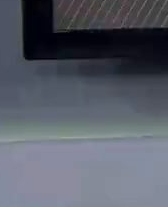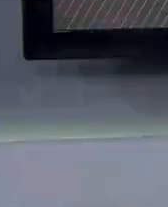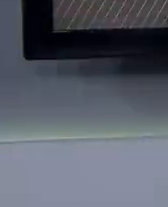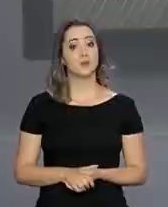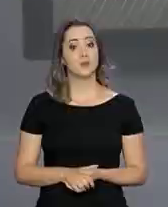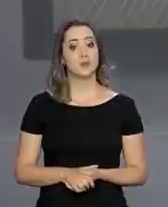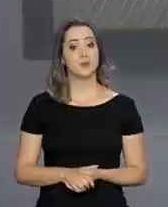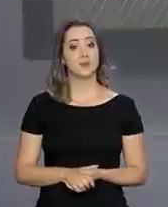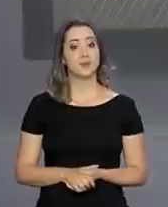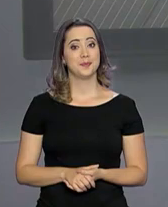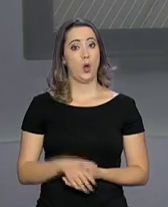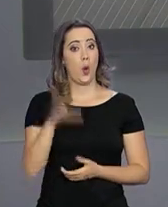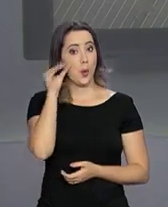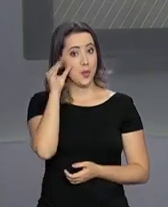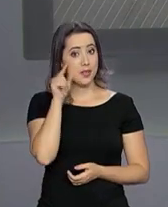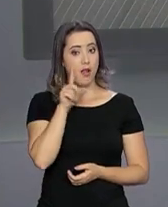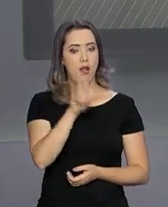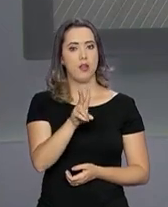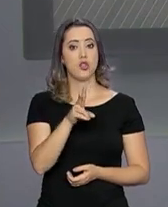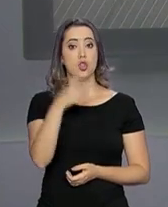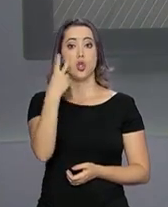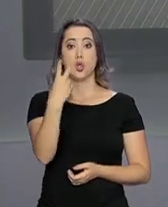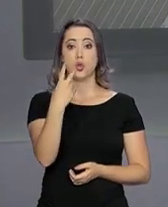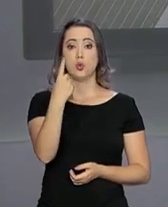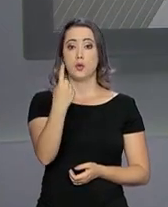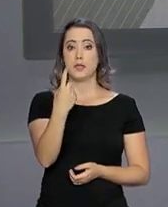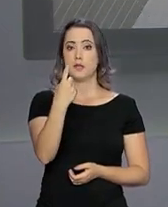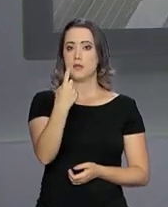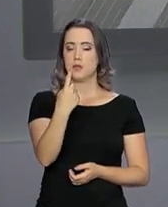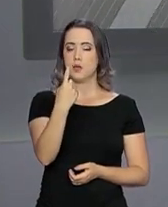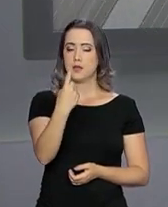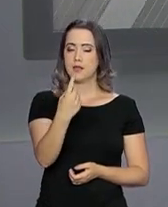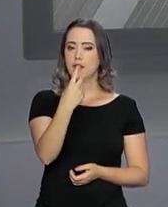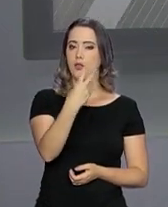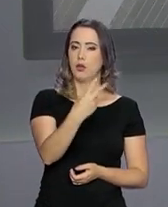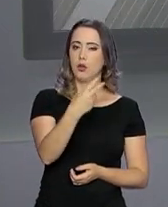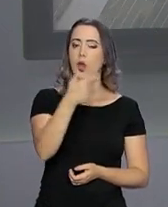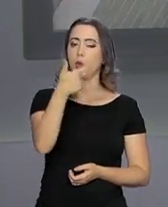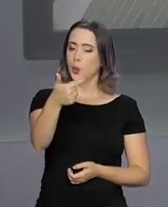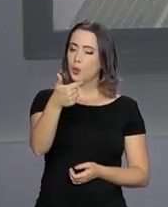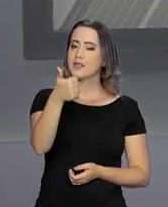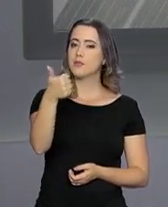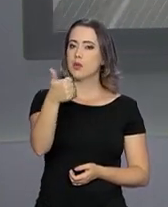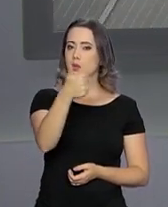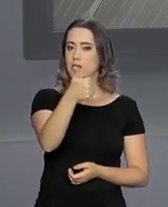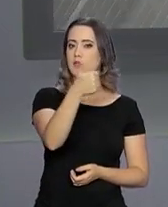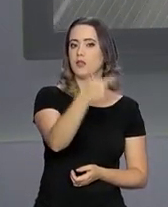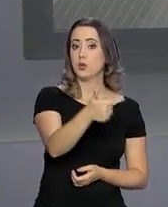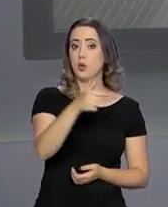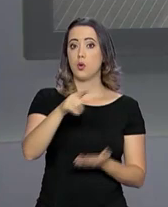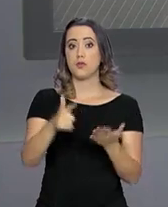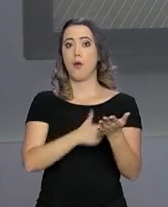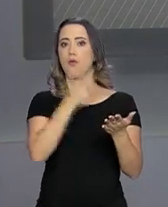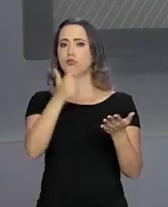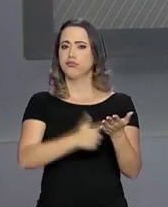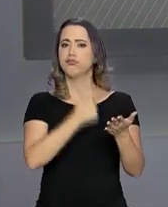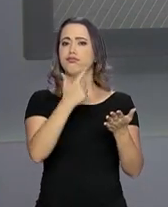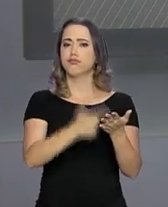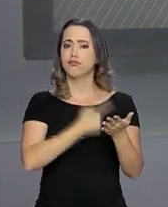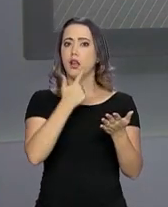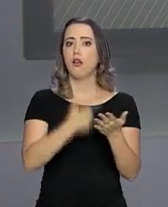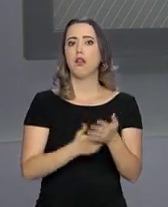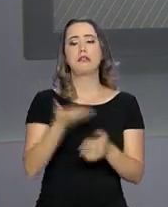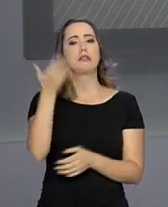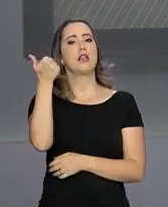E olha, uma curiosidade, com 2.112 páginas, a edição do Diário Oficial da União, de 19